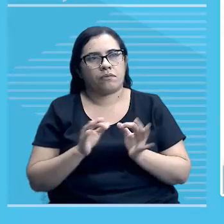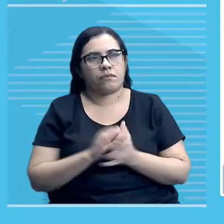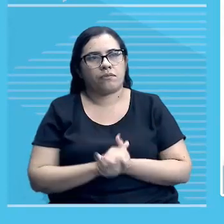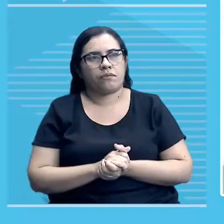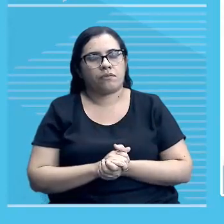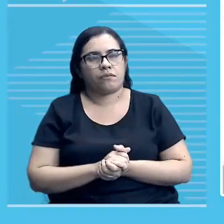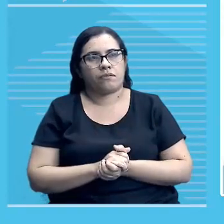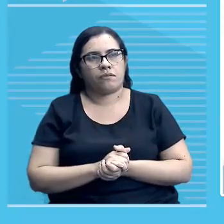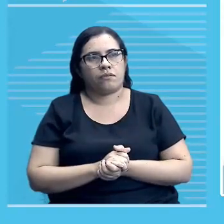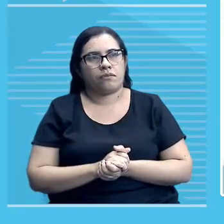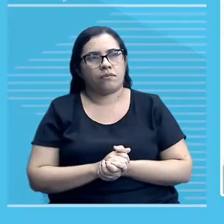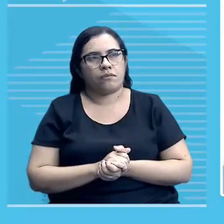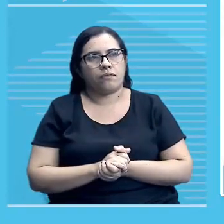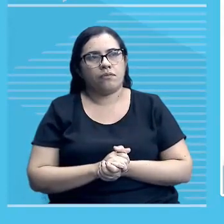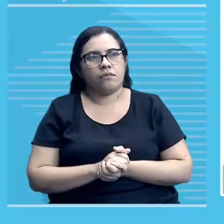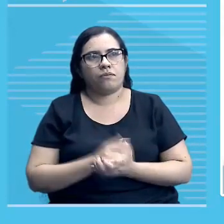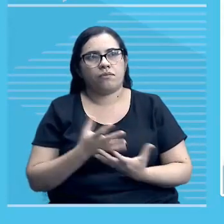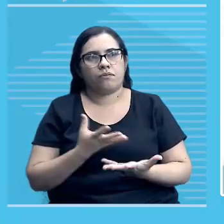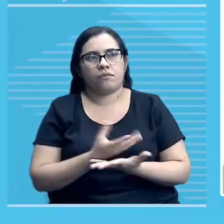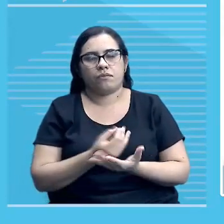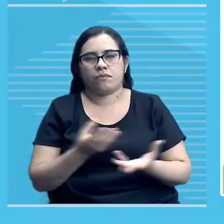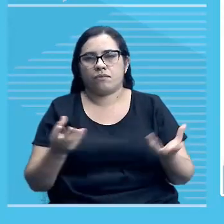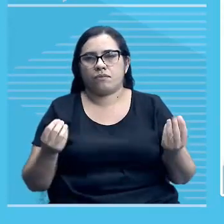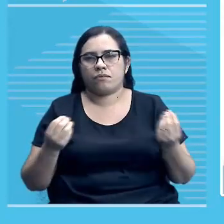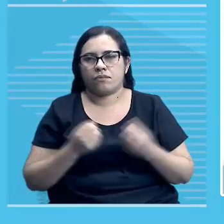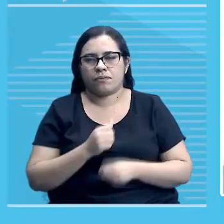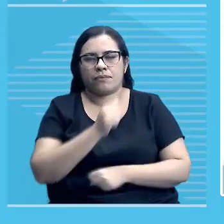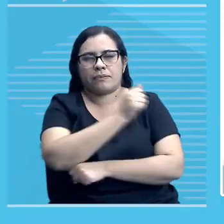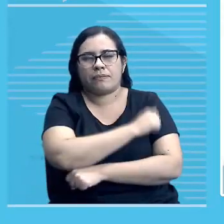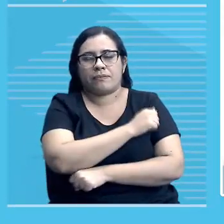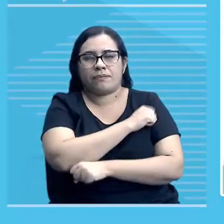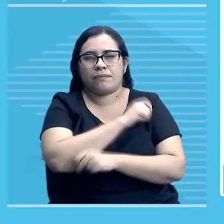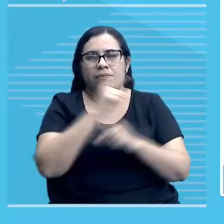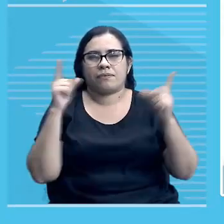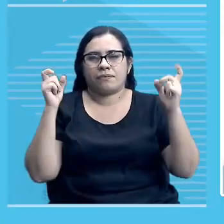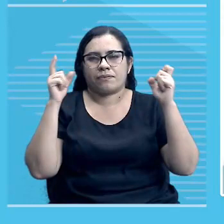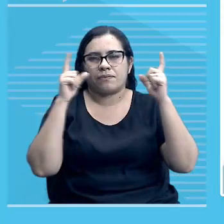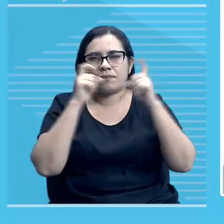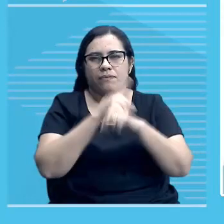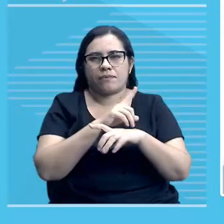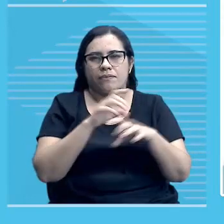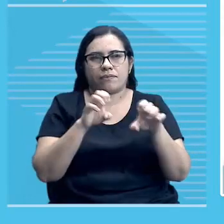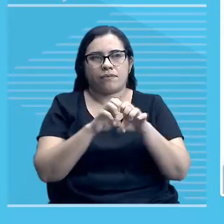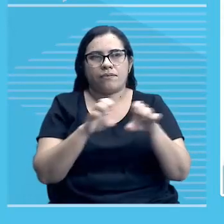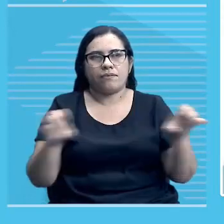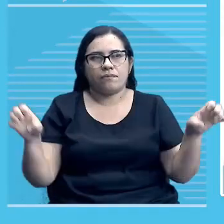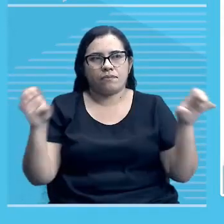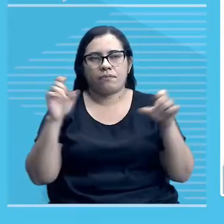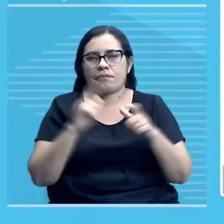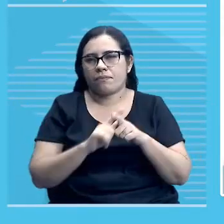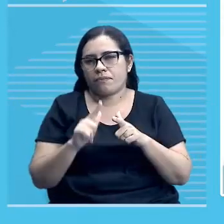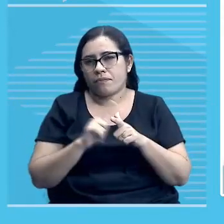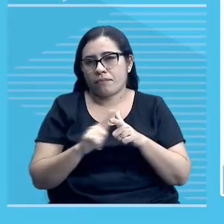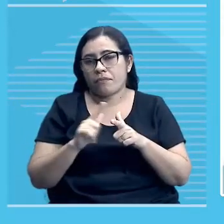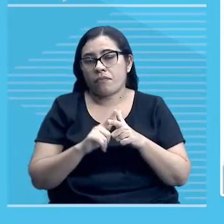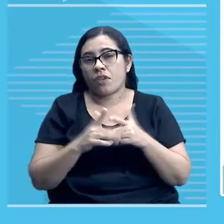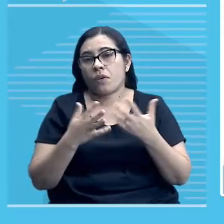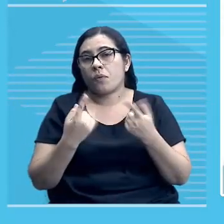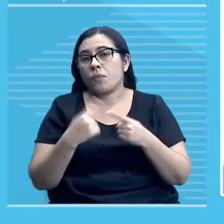Então, é uma das maiores dificuldades dos nossos alunos é equacionar problemas. Que é